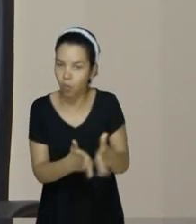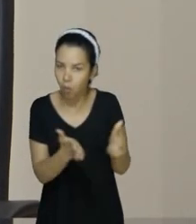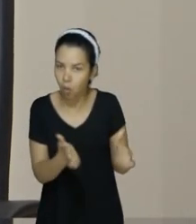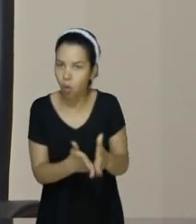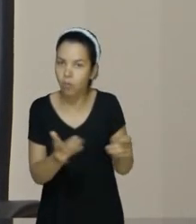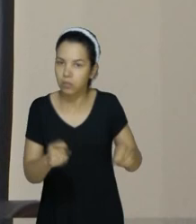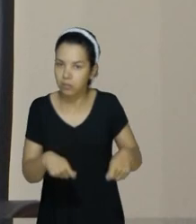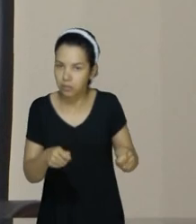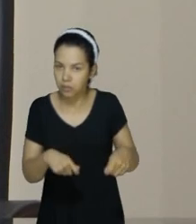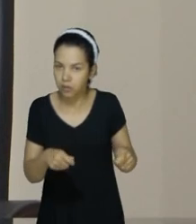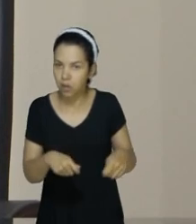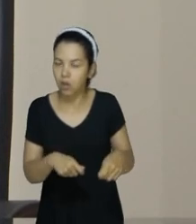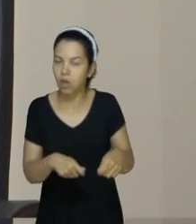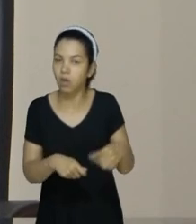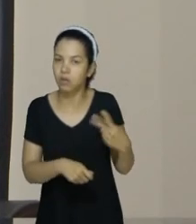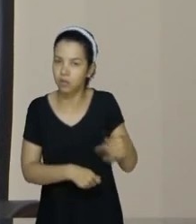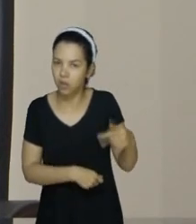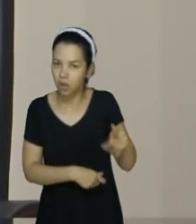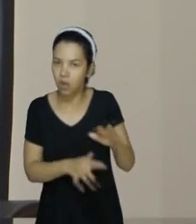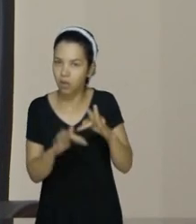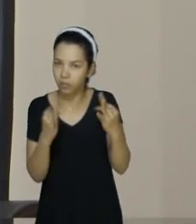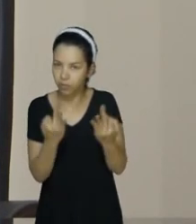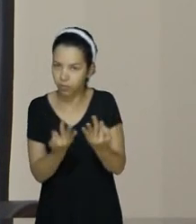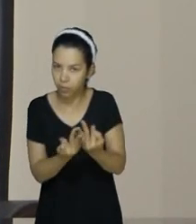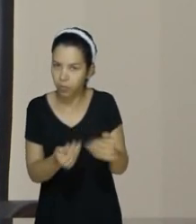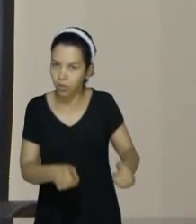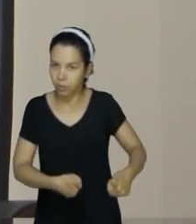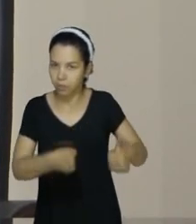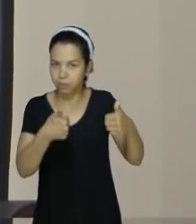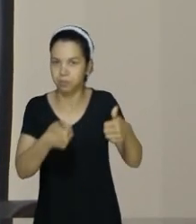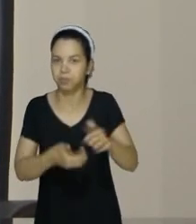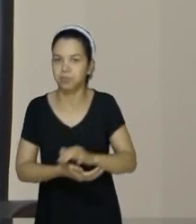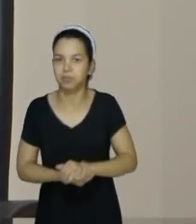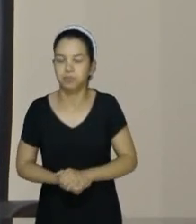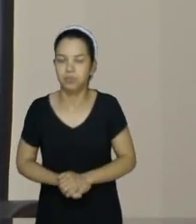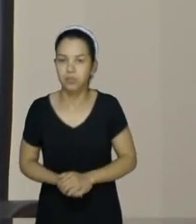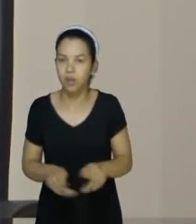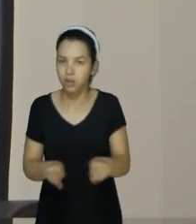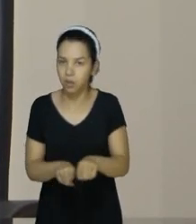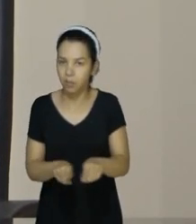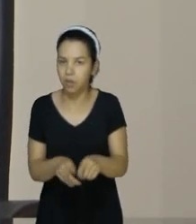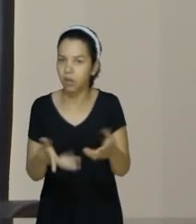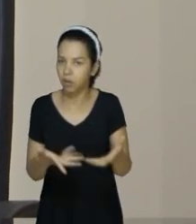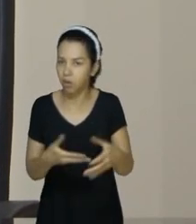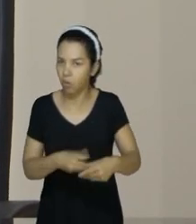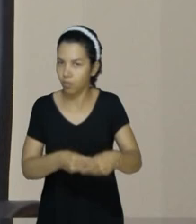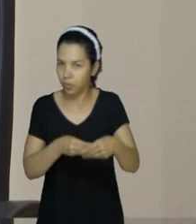nas suas famílias melhores condições. E também eu quero cumprimentar aqui